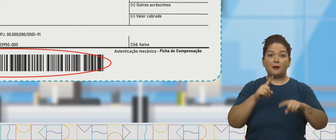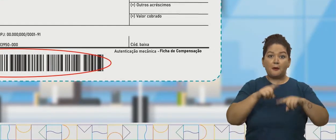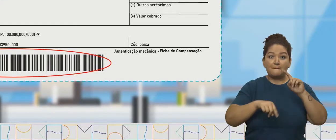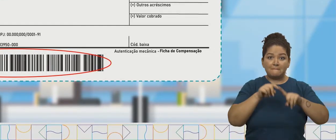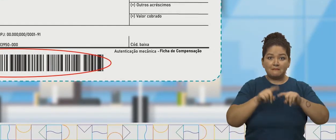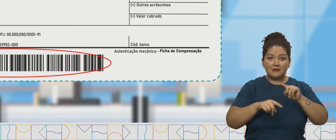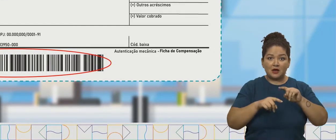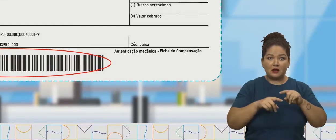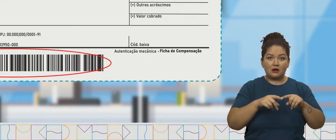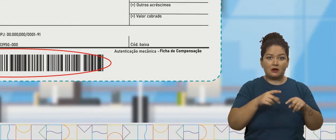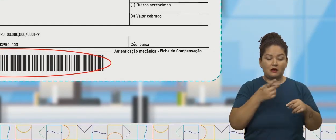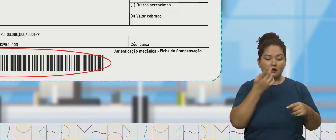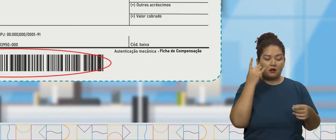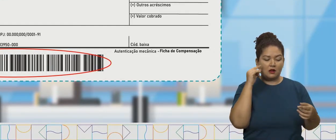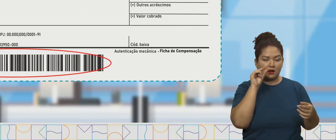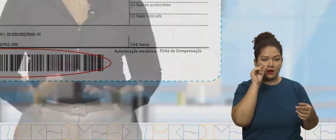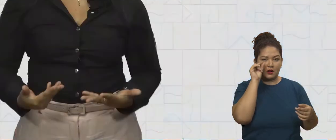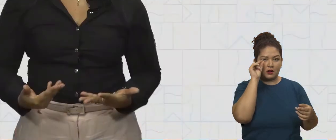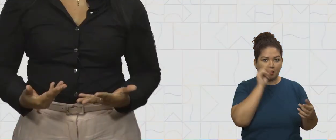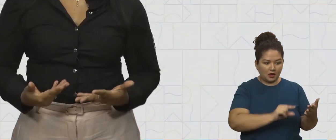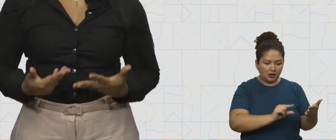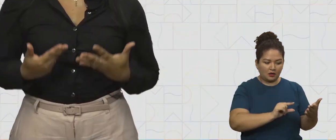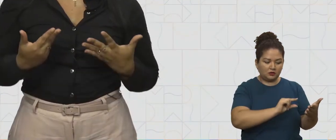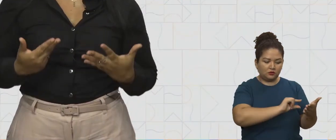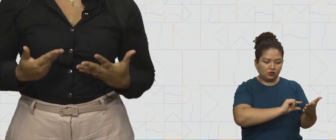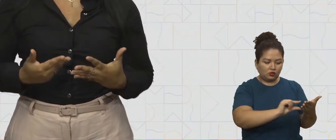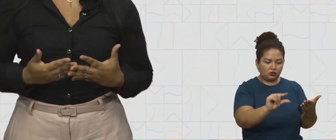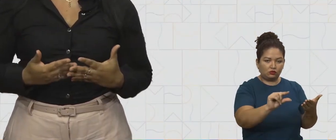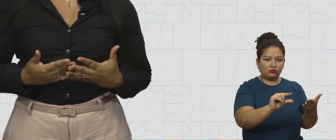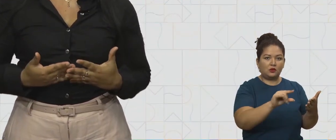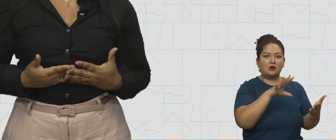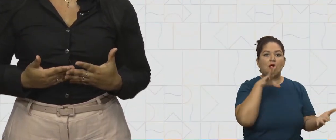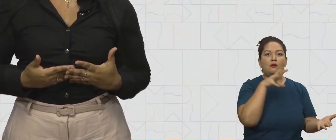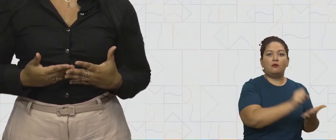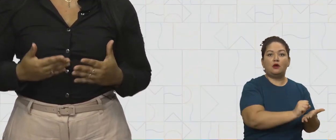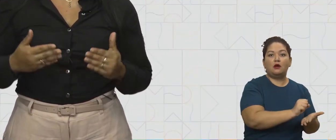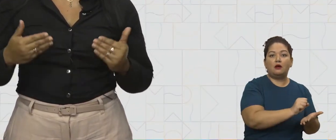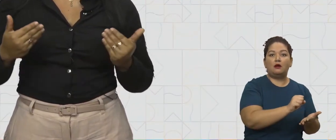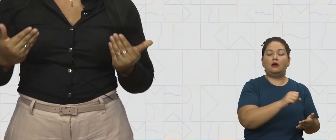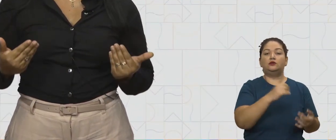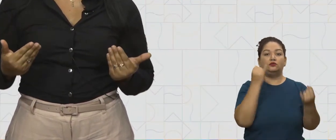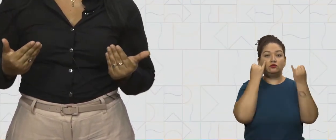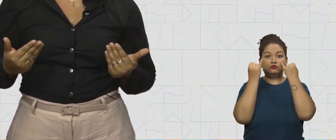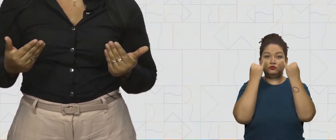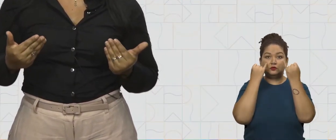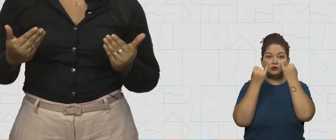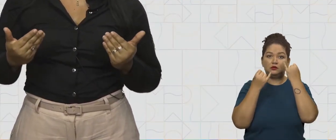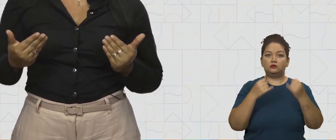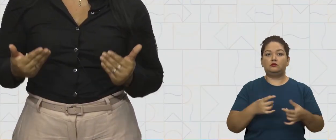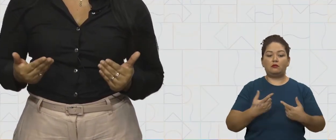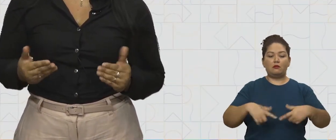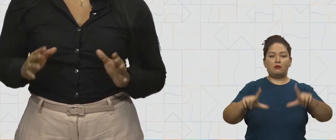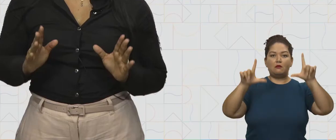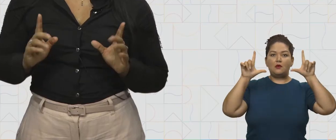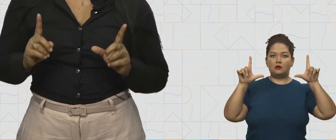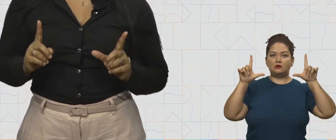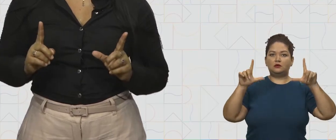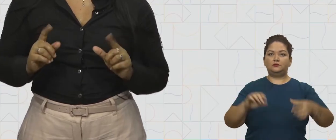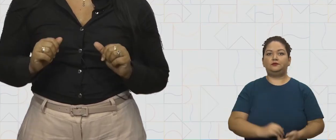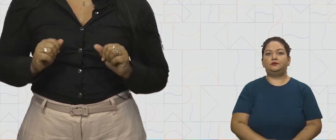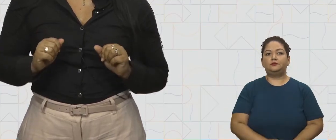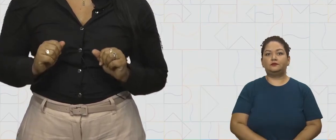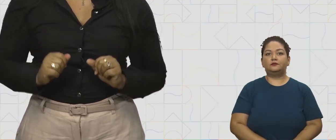as máquinas leitoras desses códigos reconheçam e preencham os dados de forma automática no pagamento.